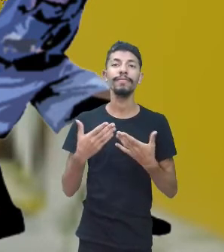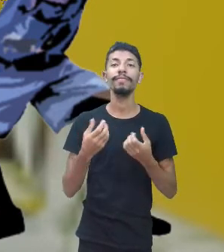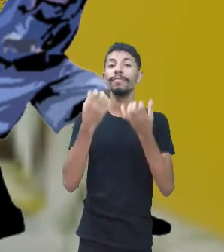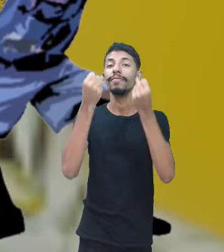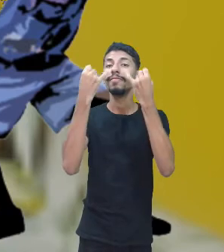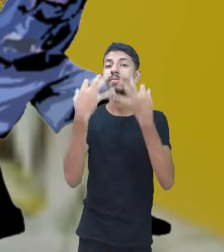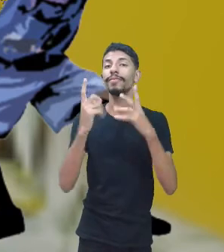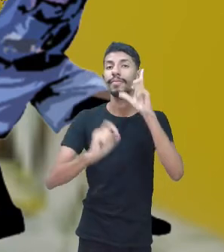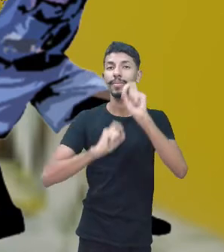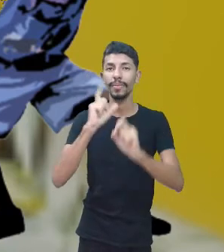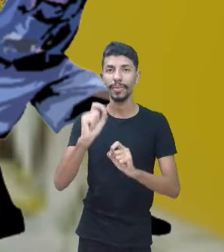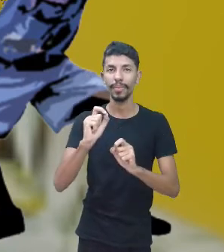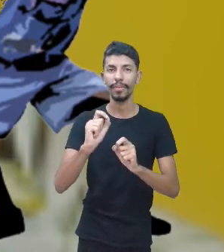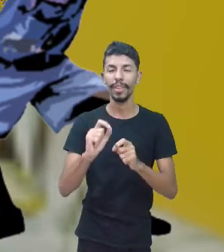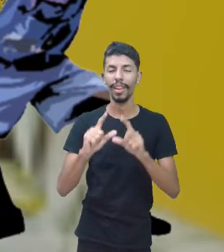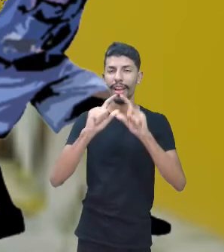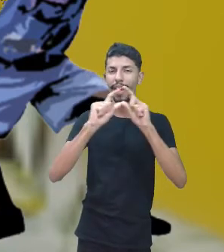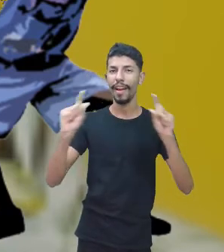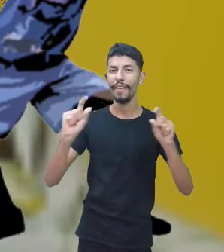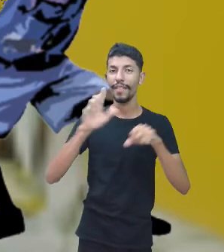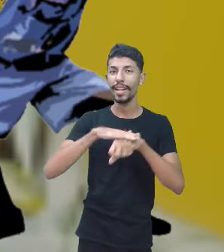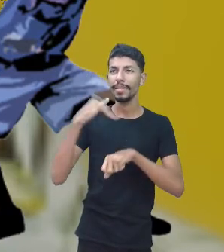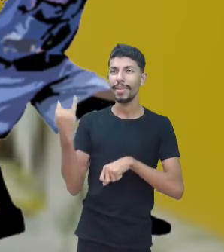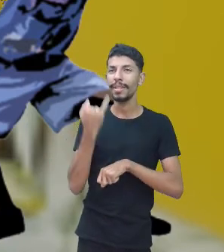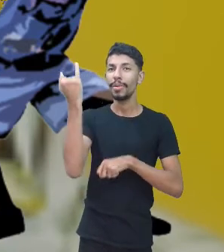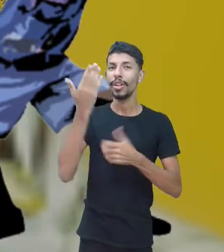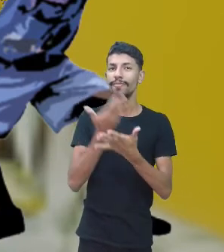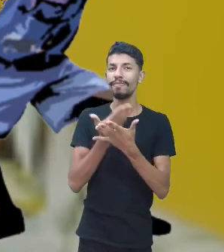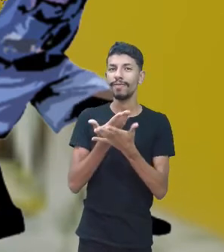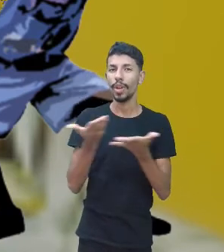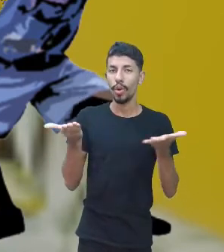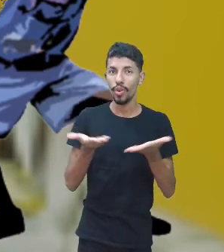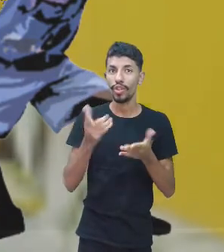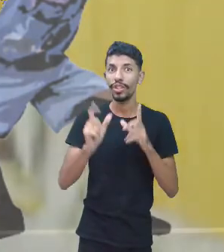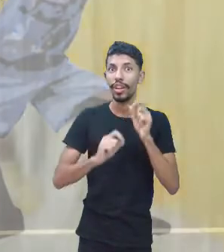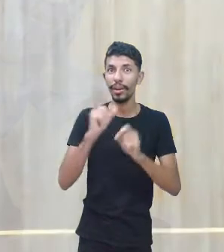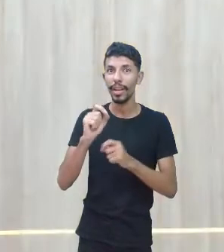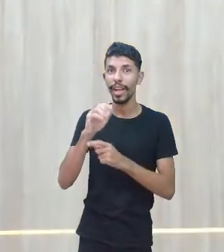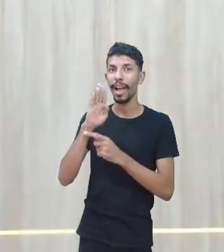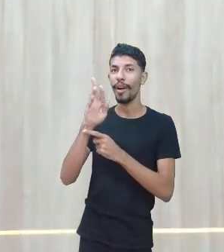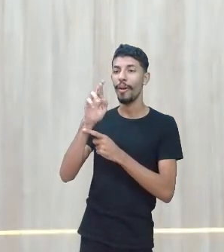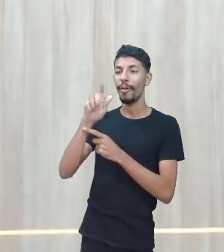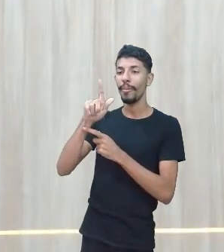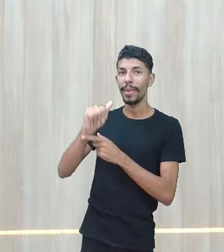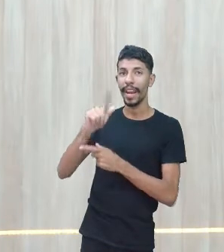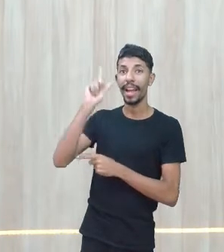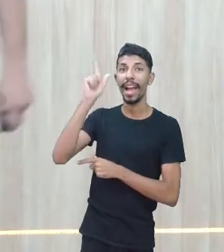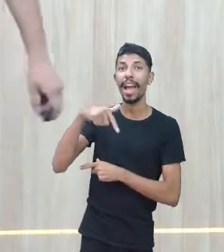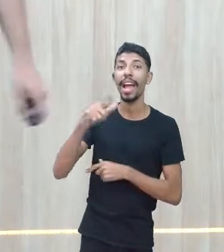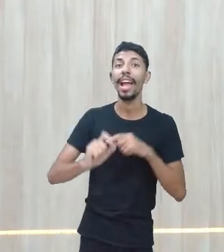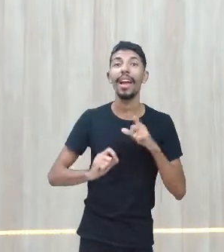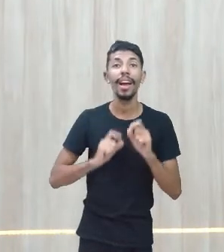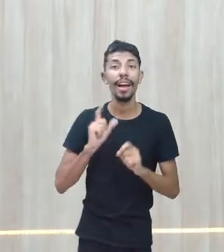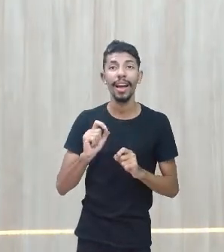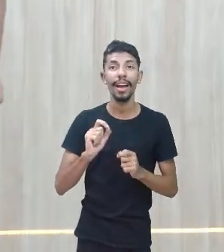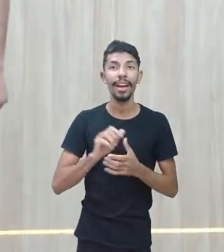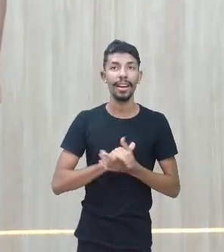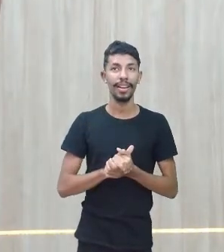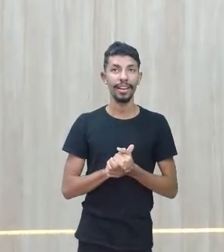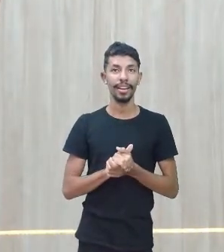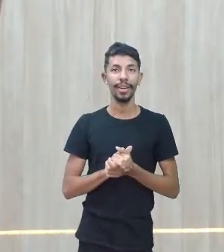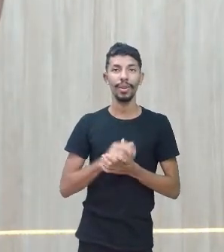aqui a frase mais importante da aula de hoje. O brega, ele é